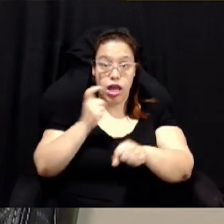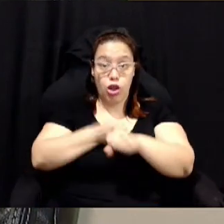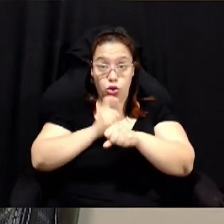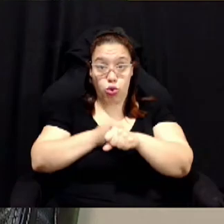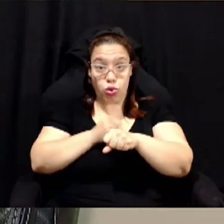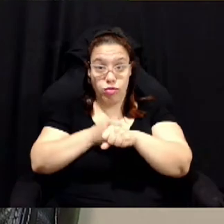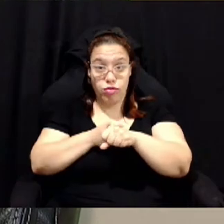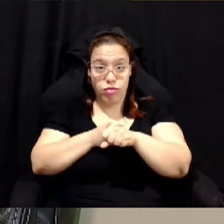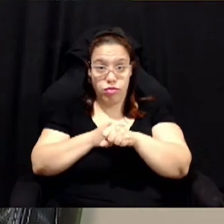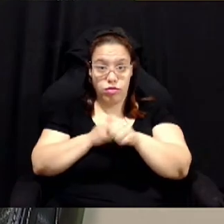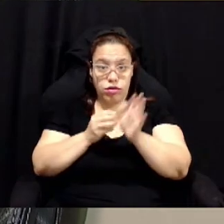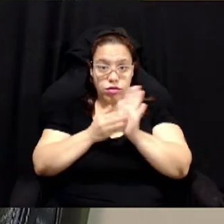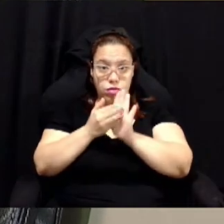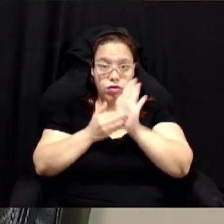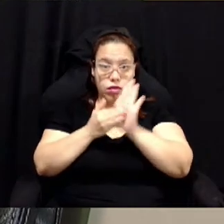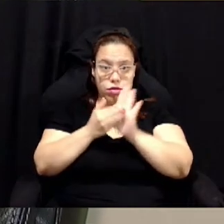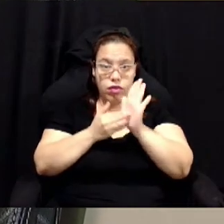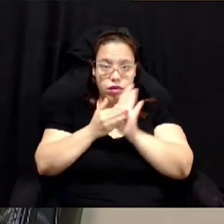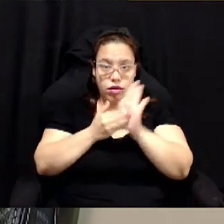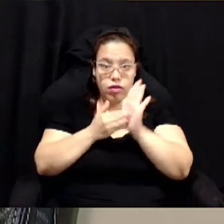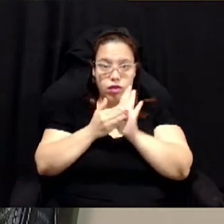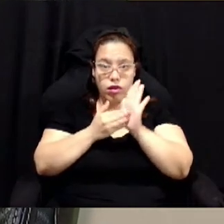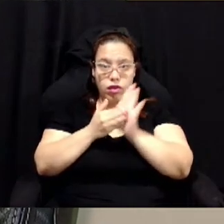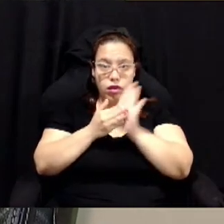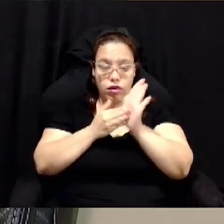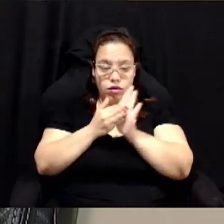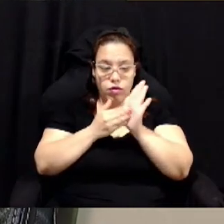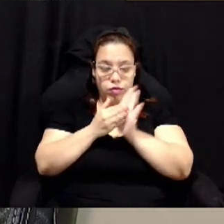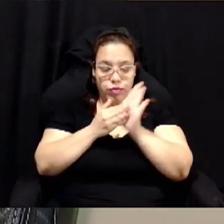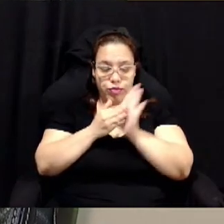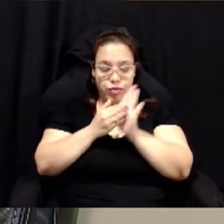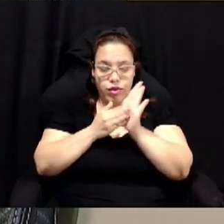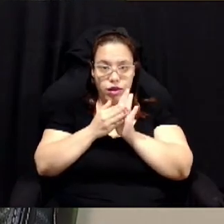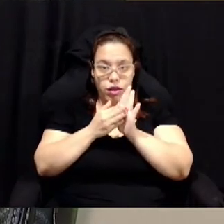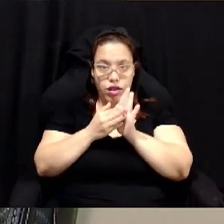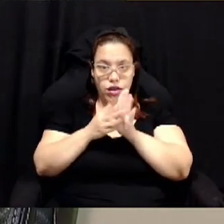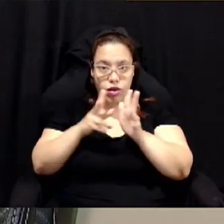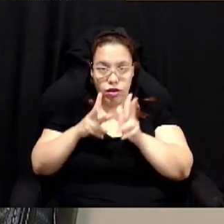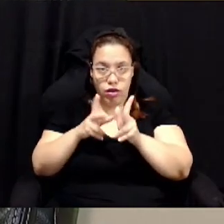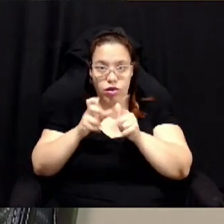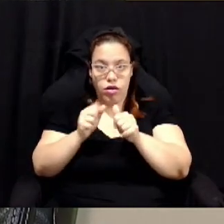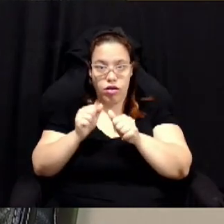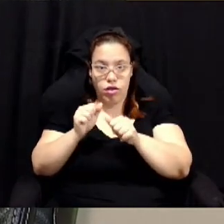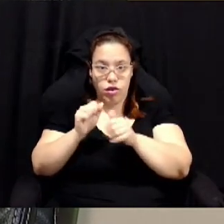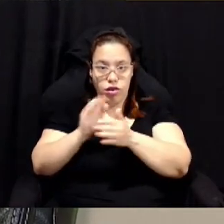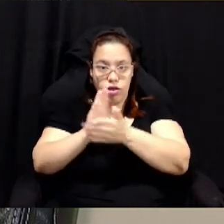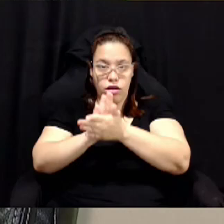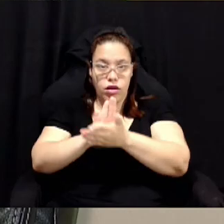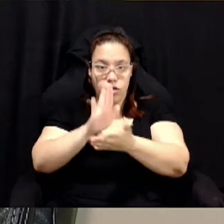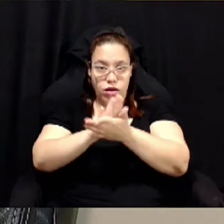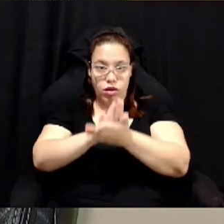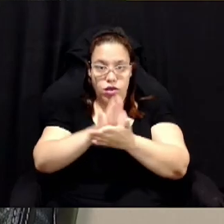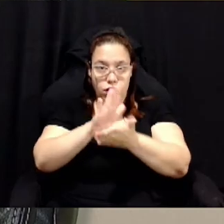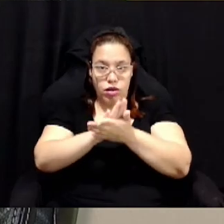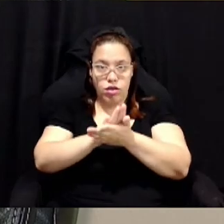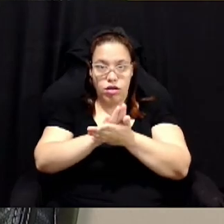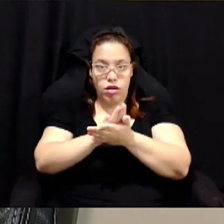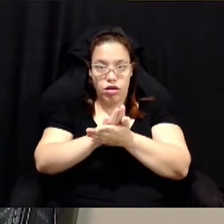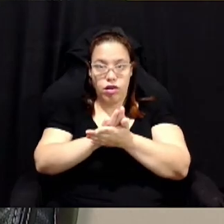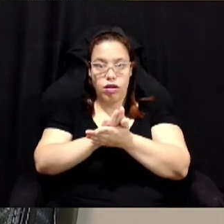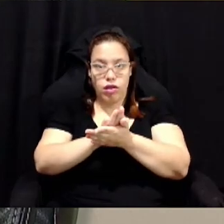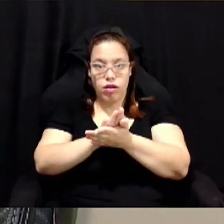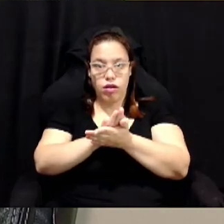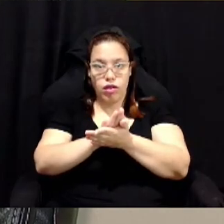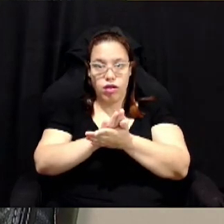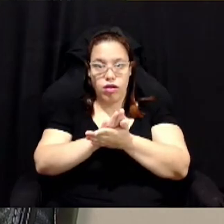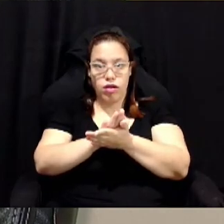além de machucar o pezinho do animal, ele vai forçar as articulações, porque o impacto ali não tem um impacto, né, é muito duro.